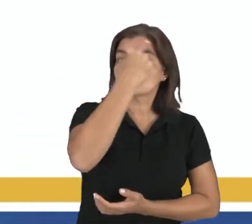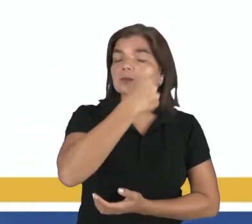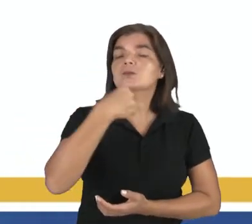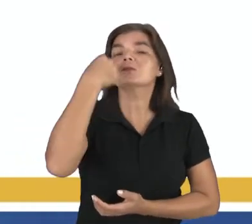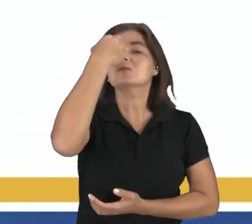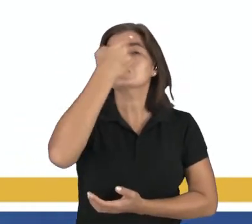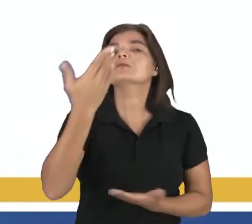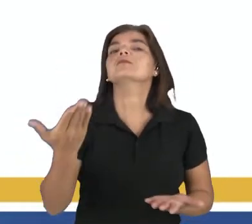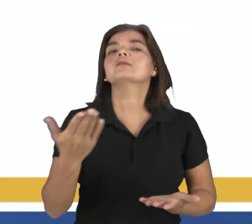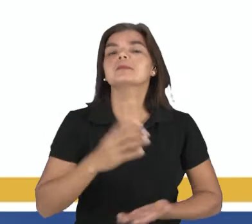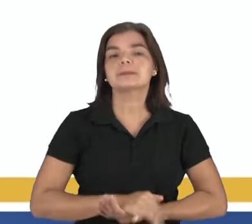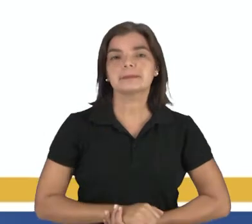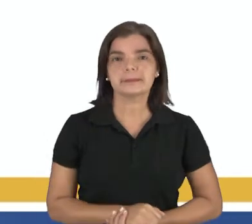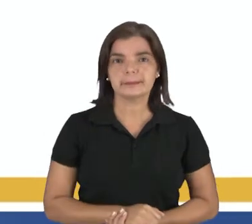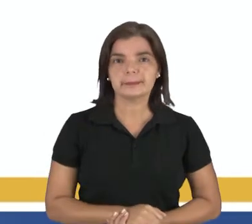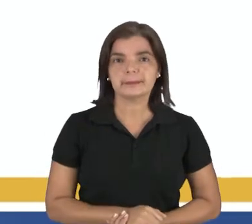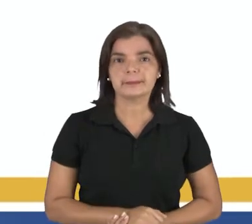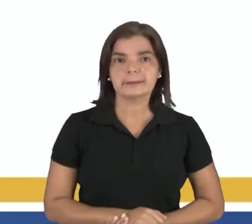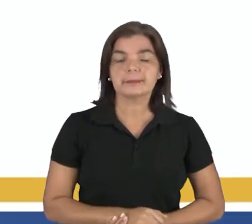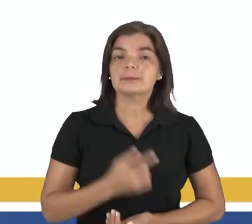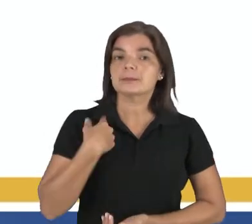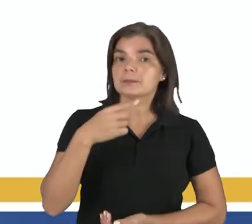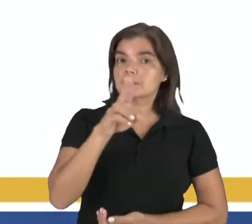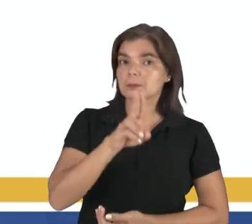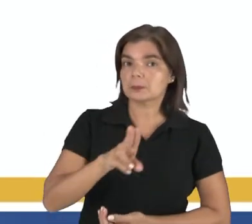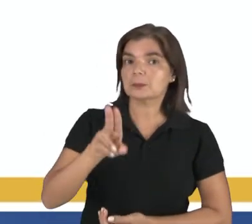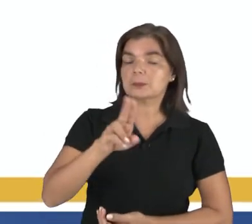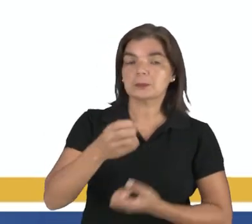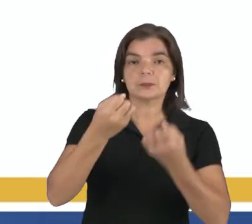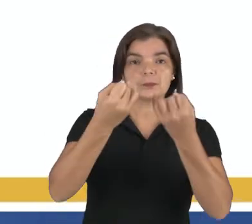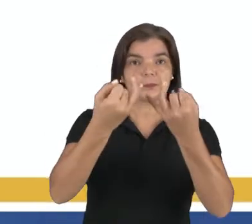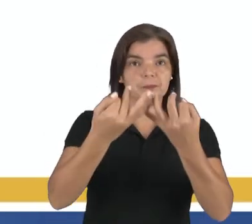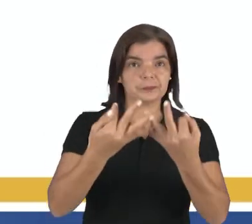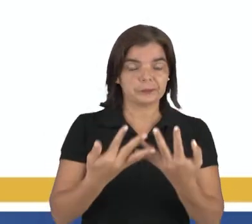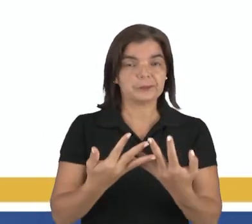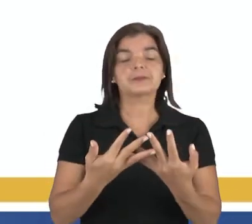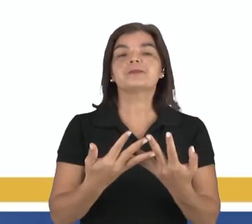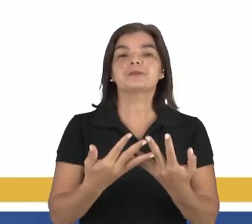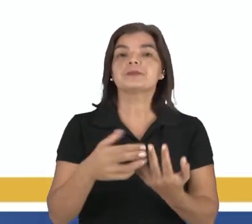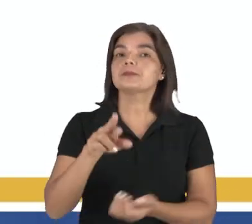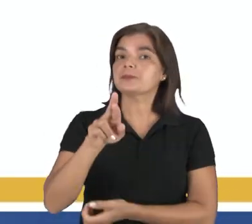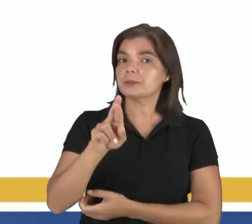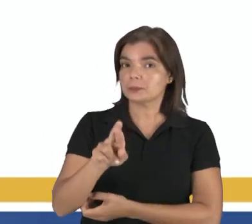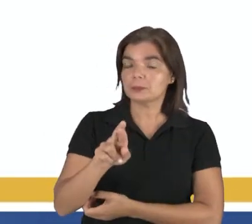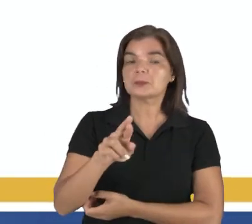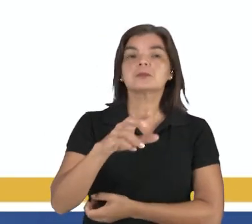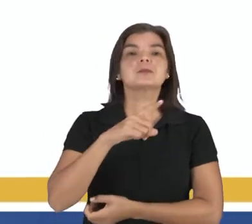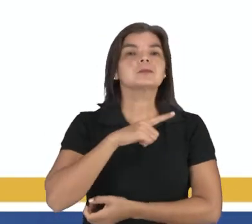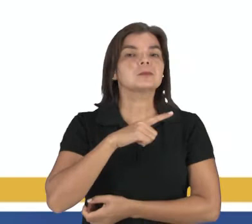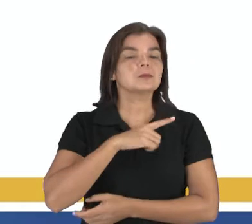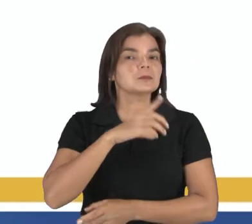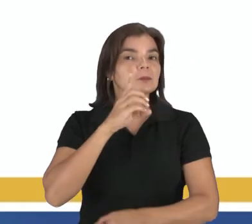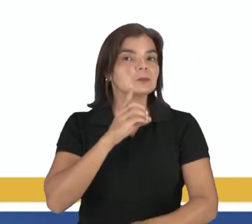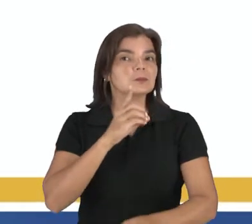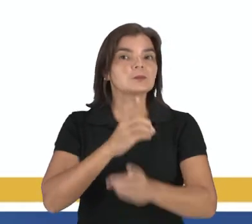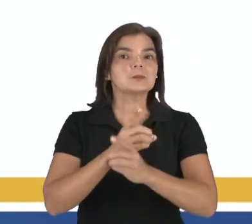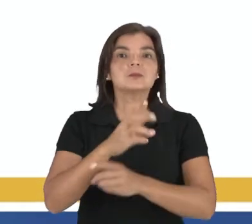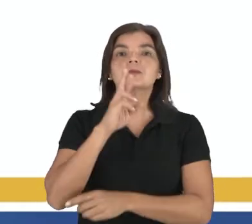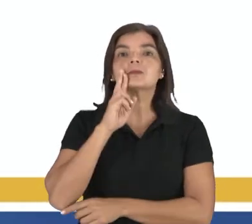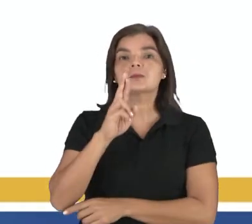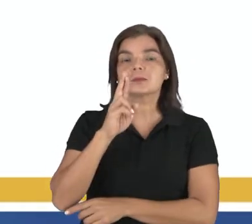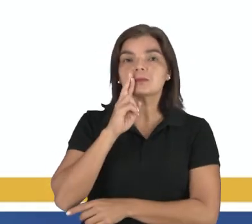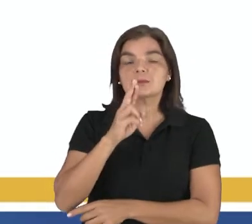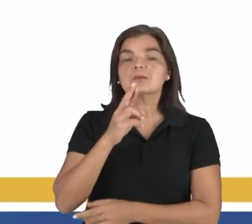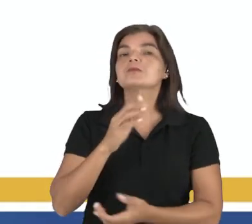1 hora? Então, ao utilizar os conceitos de razão, nós encontramos a solução